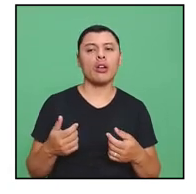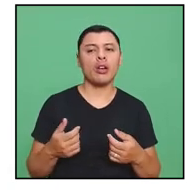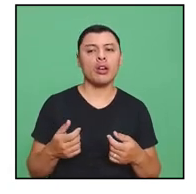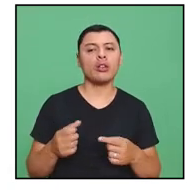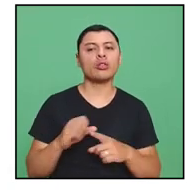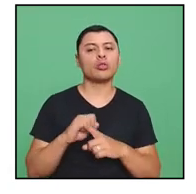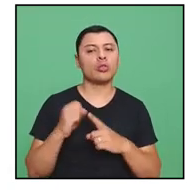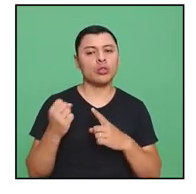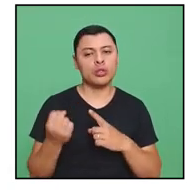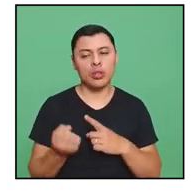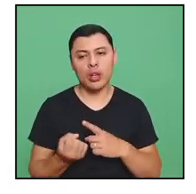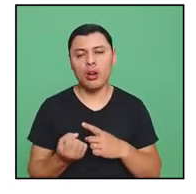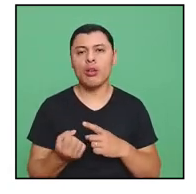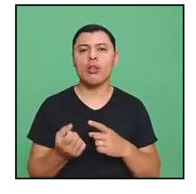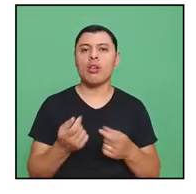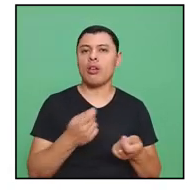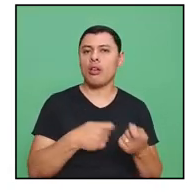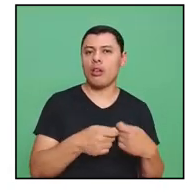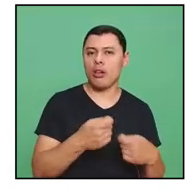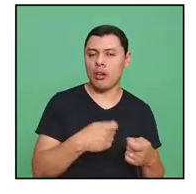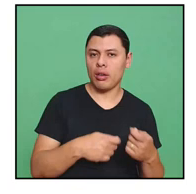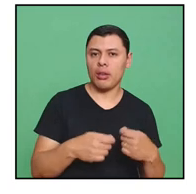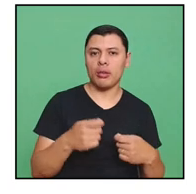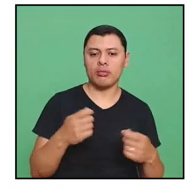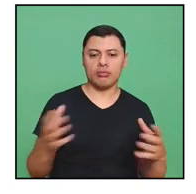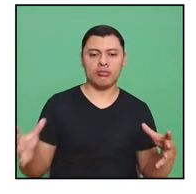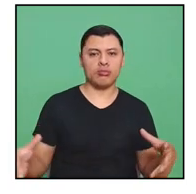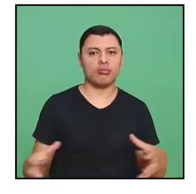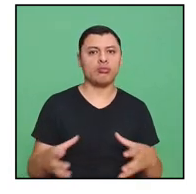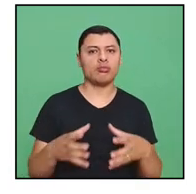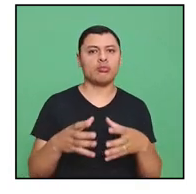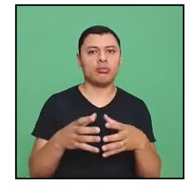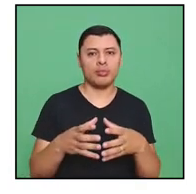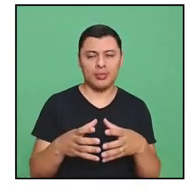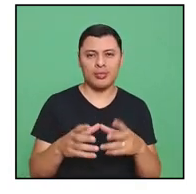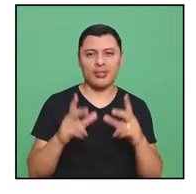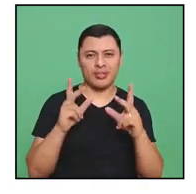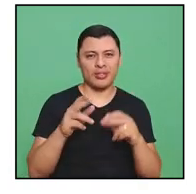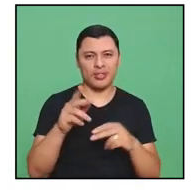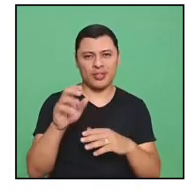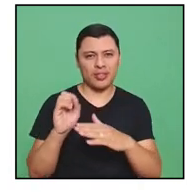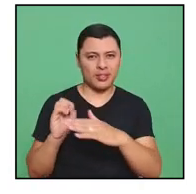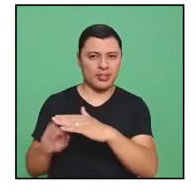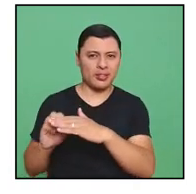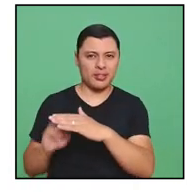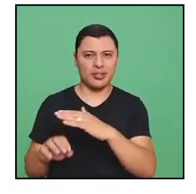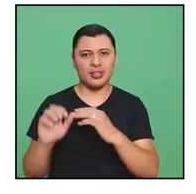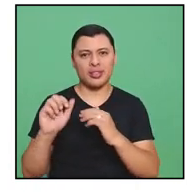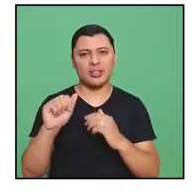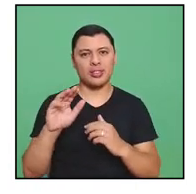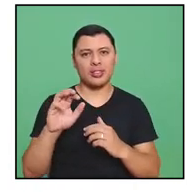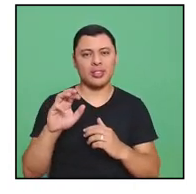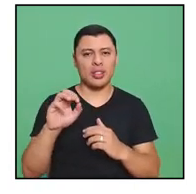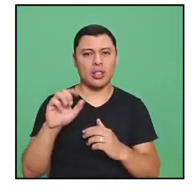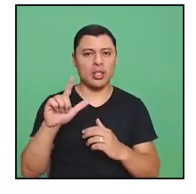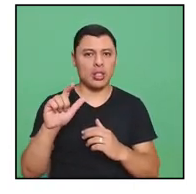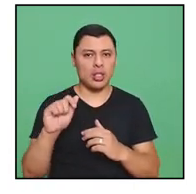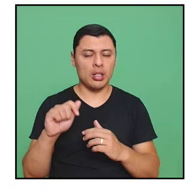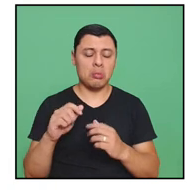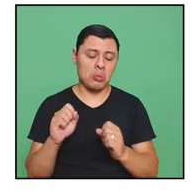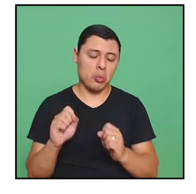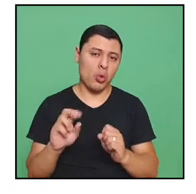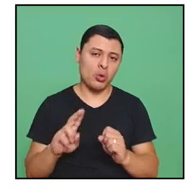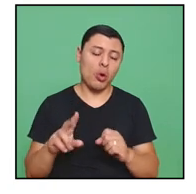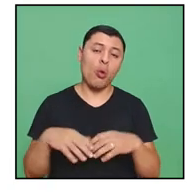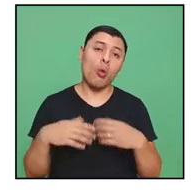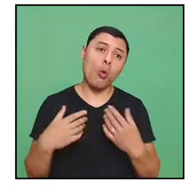social e capital, assim, conjuntos, como é o caso do fundo de Cerola, quanto ele pode ser usado só para, de fato,